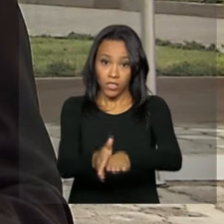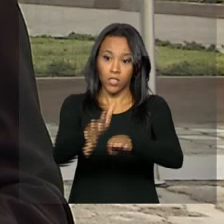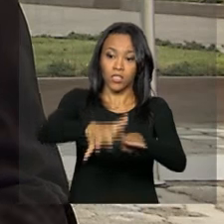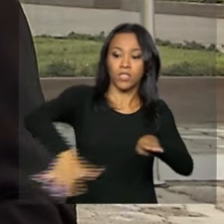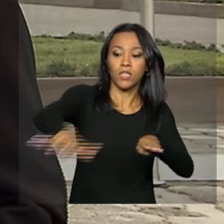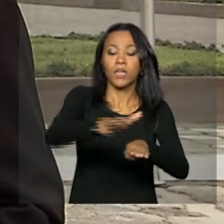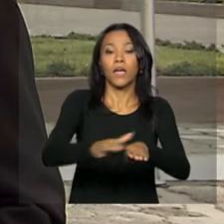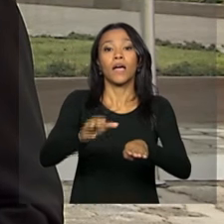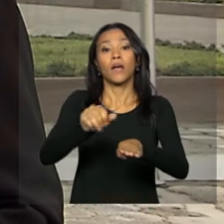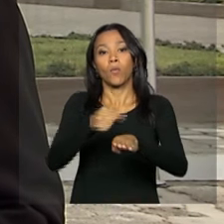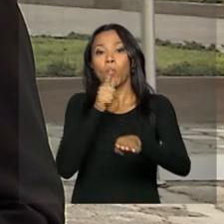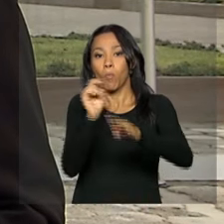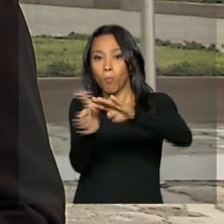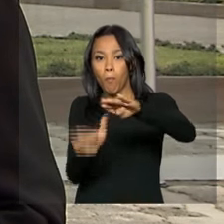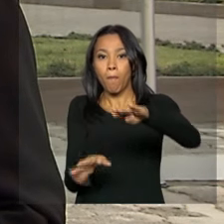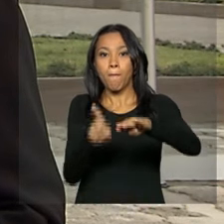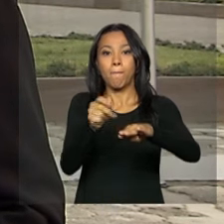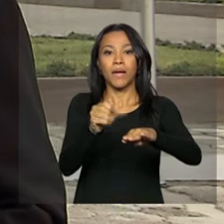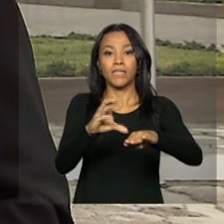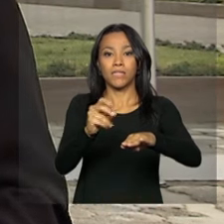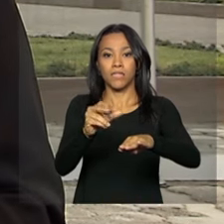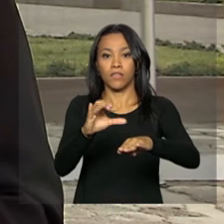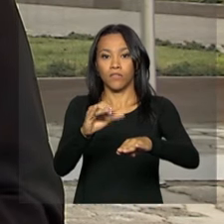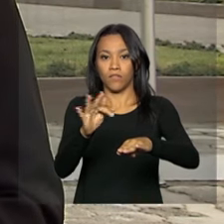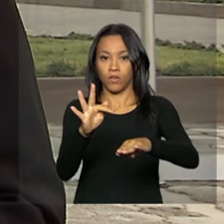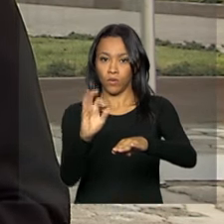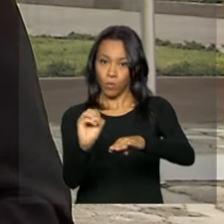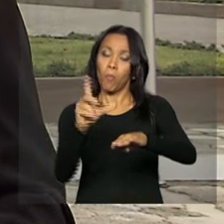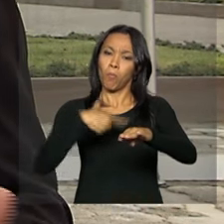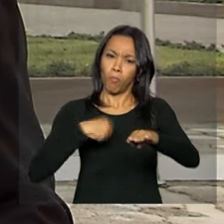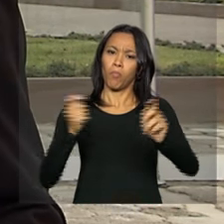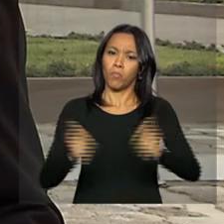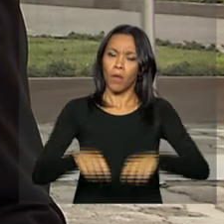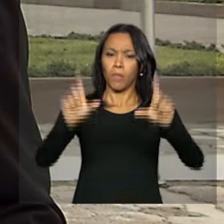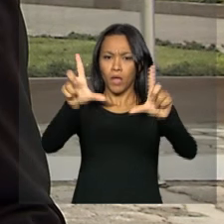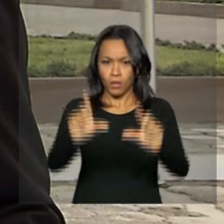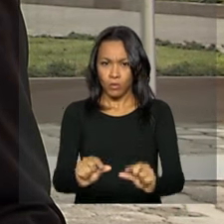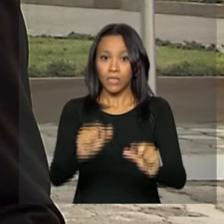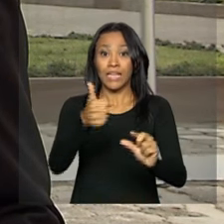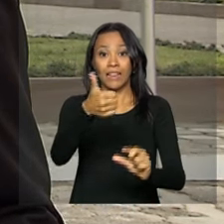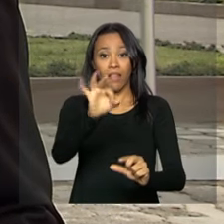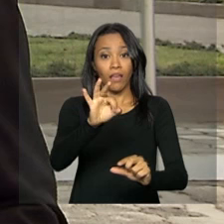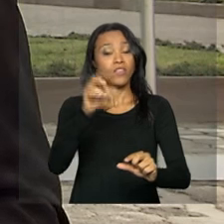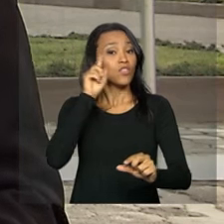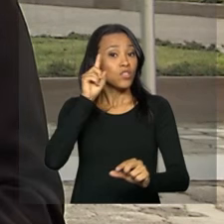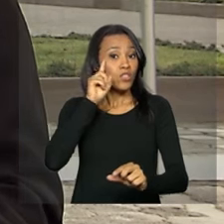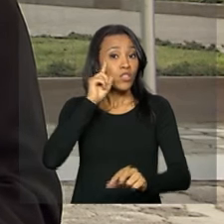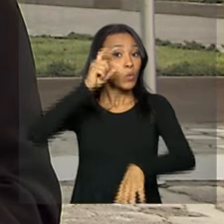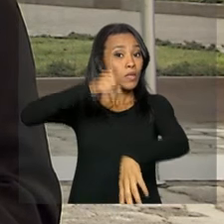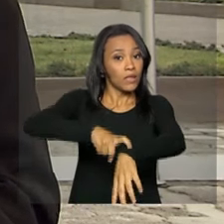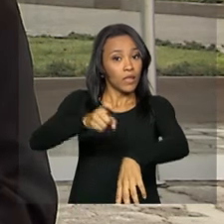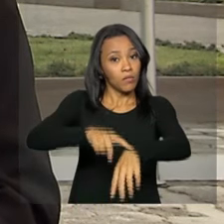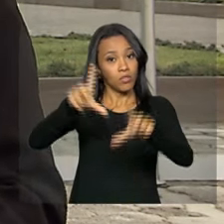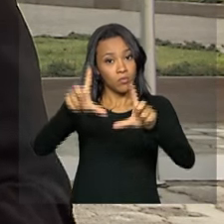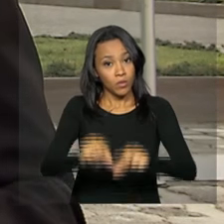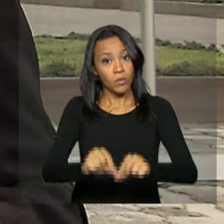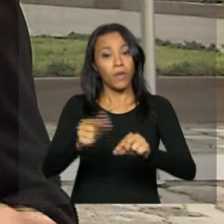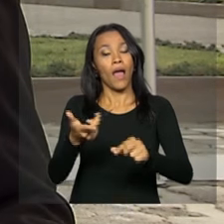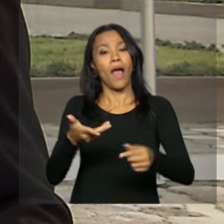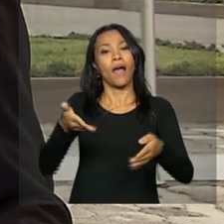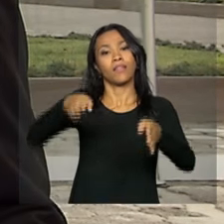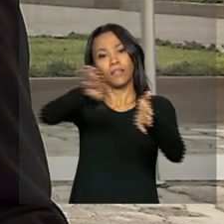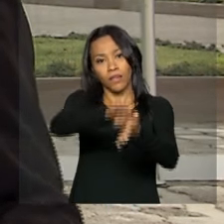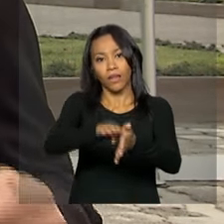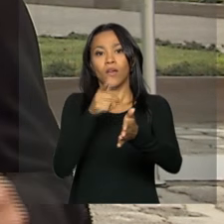acordo com o embaixador Paulo estivalet de Mesquita pode reduzir em até 10 dias o tempo necessário para transportar produtos até o